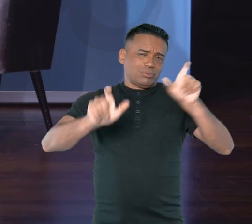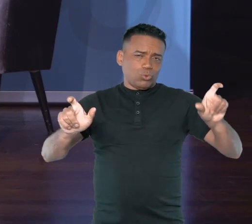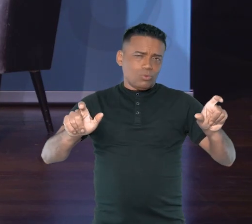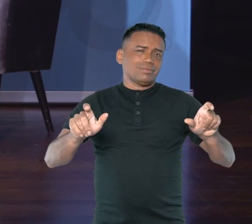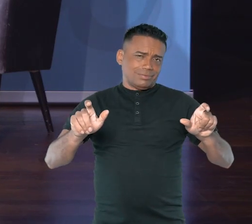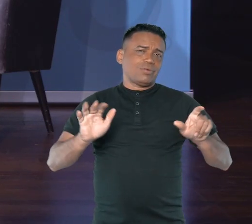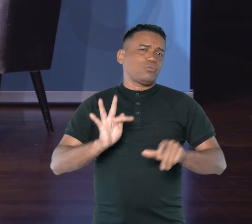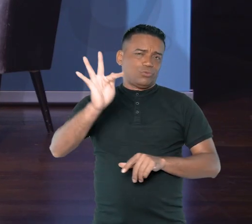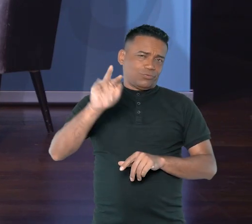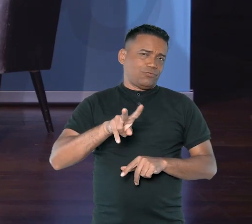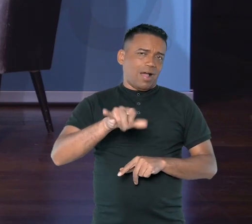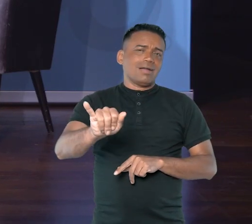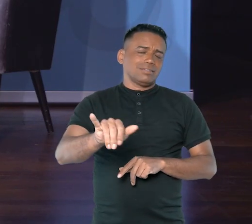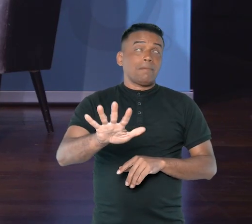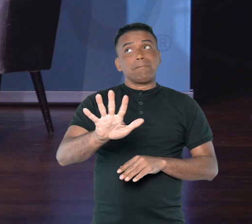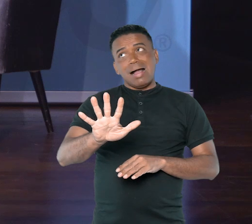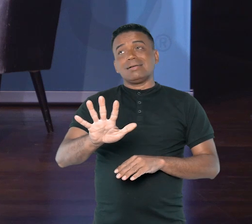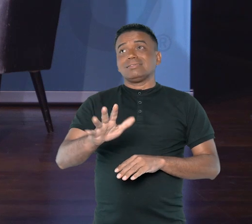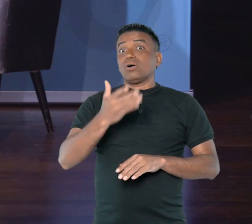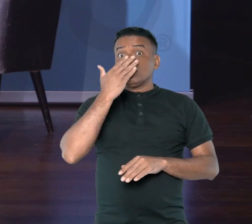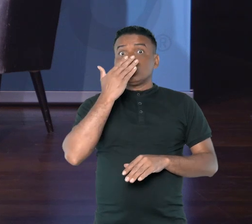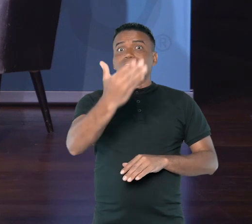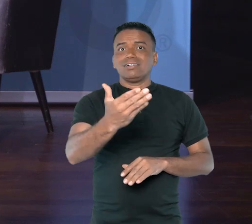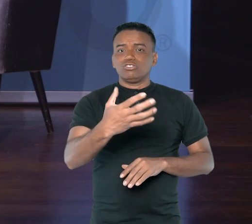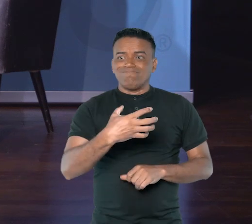está diante de você, né? De uma maneira assim